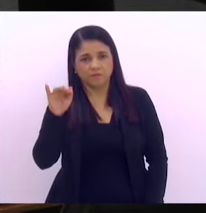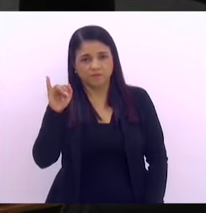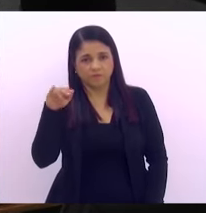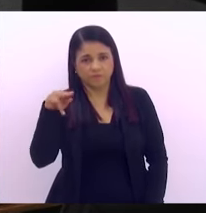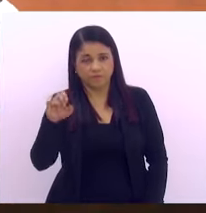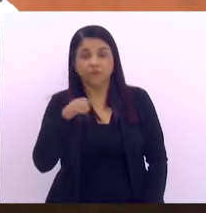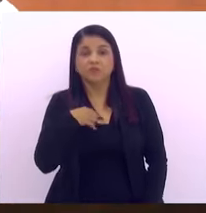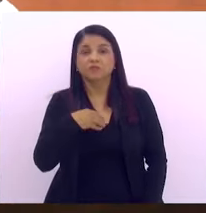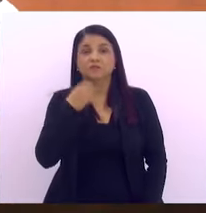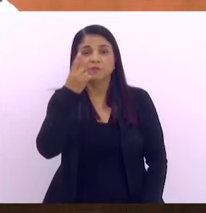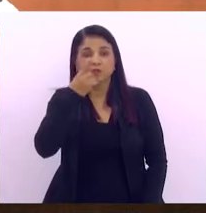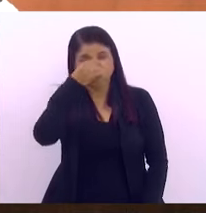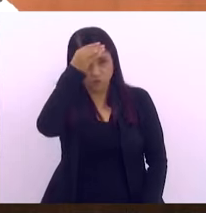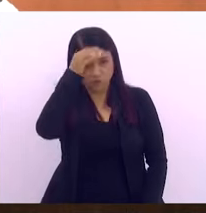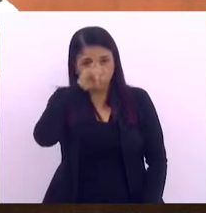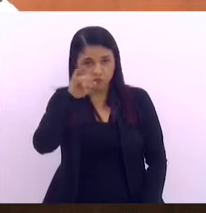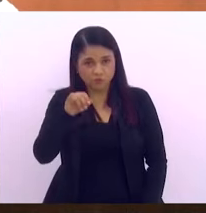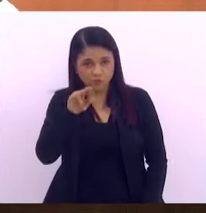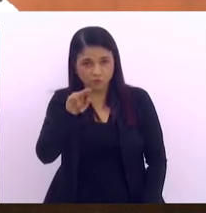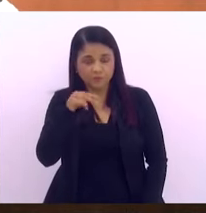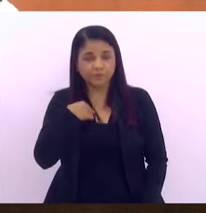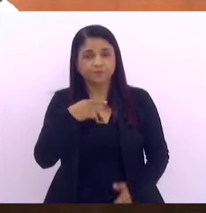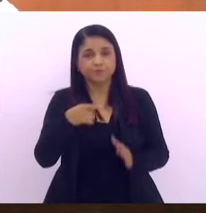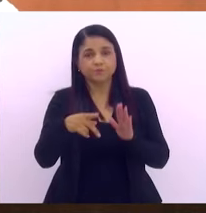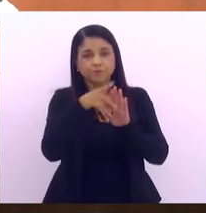Deputado Tiaju, projeto de lei